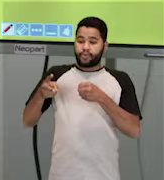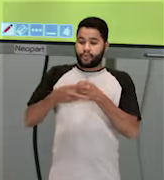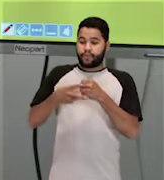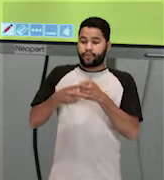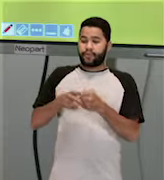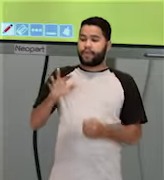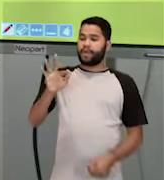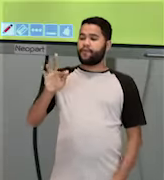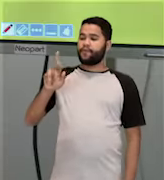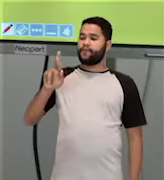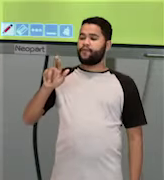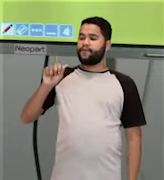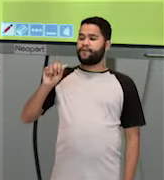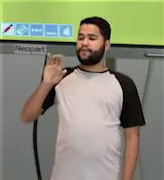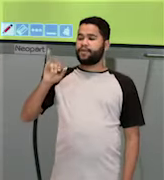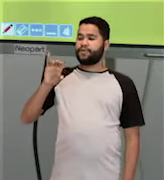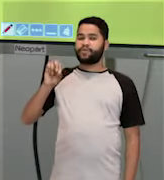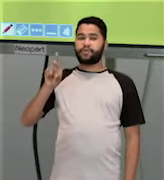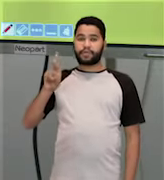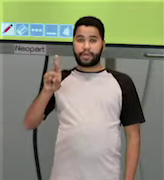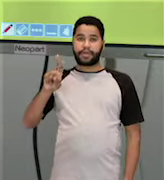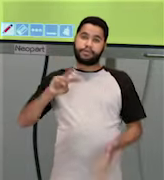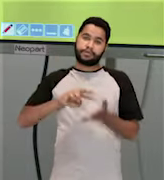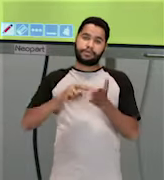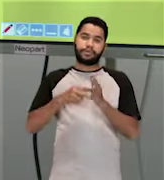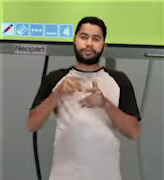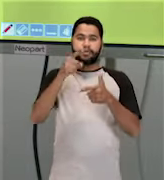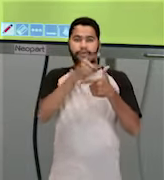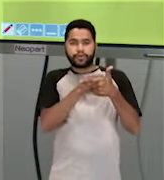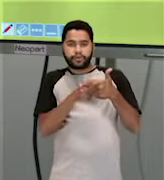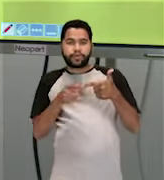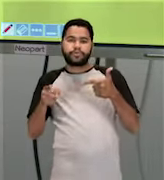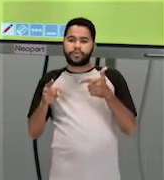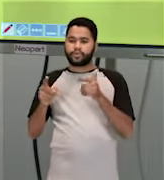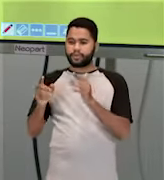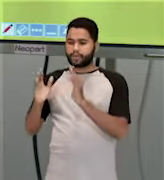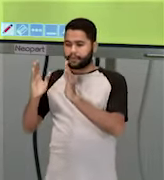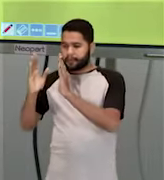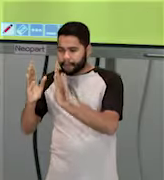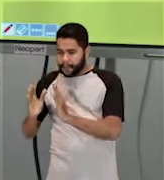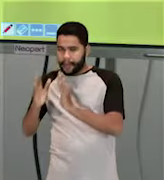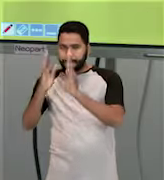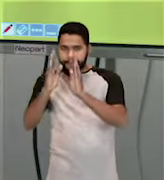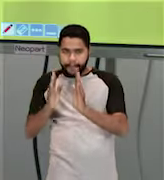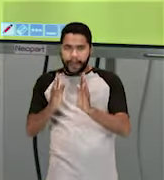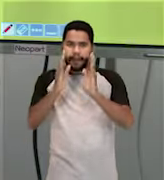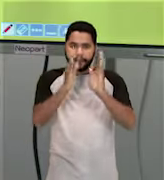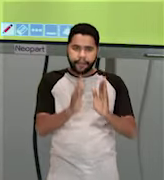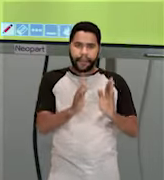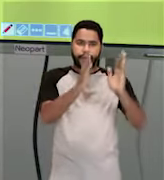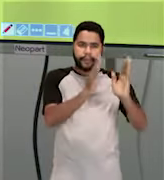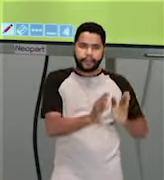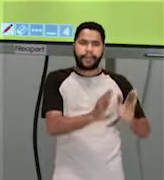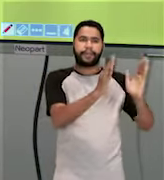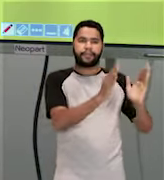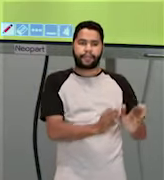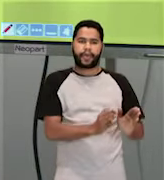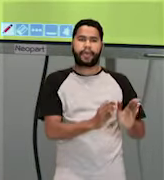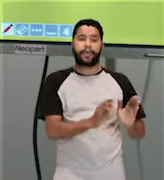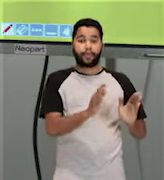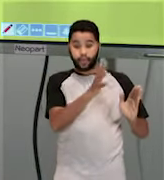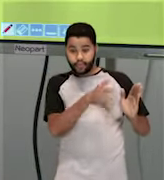a dividir. Logo, fração é igual a parte, ou melhor, fração significa parte de